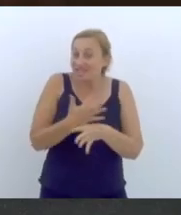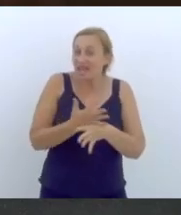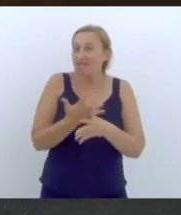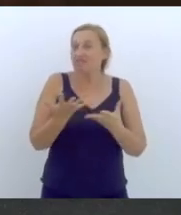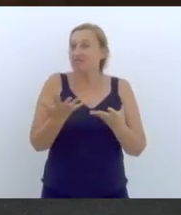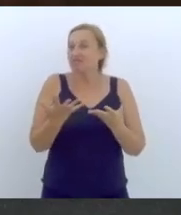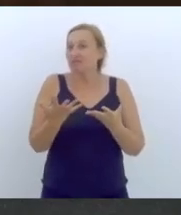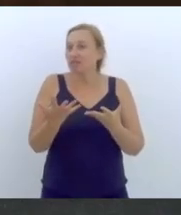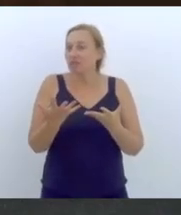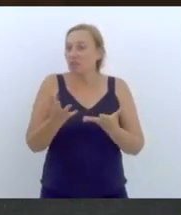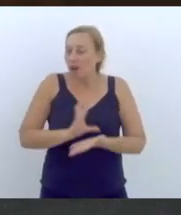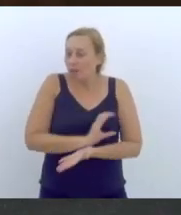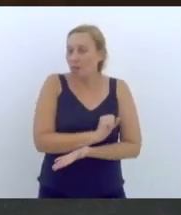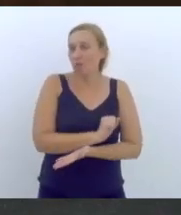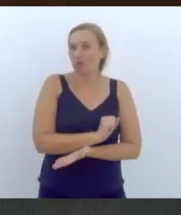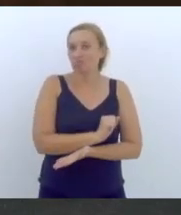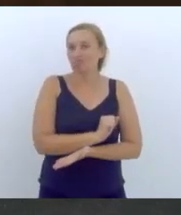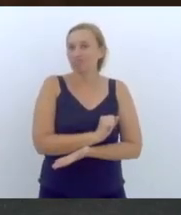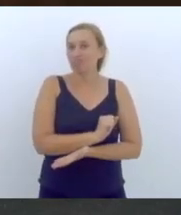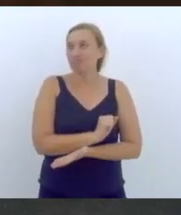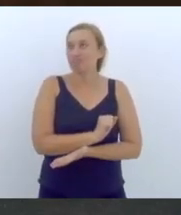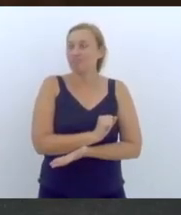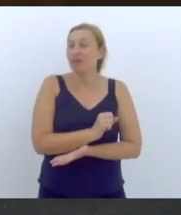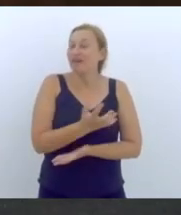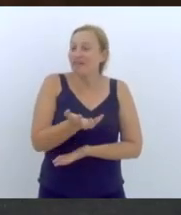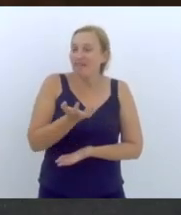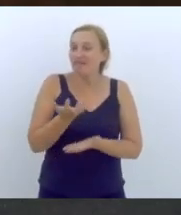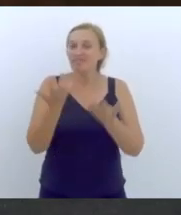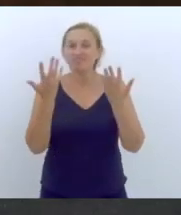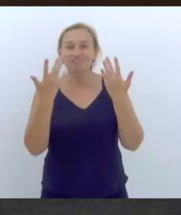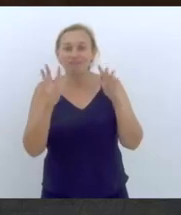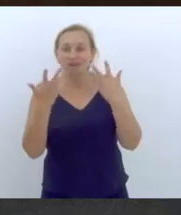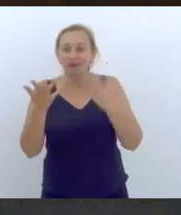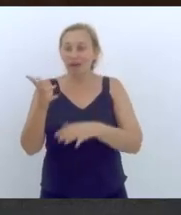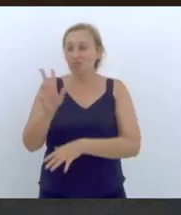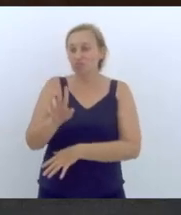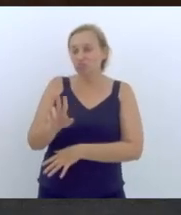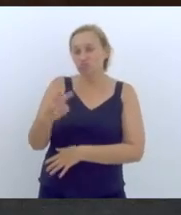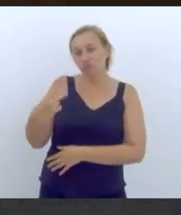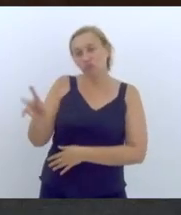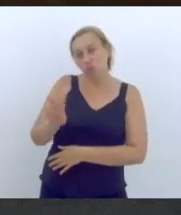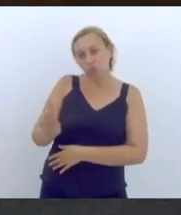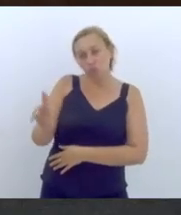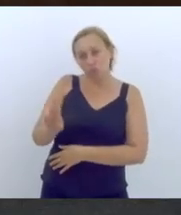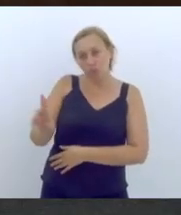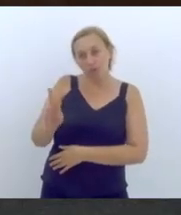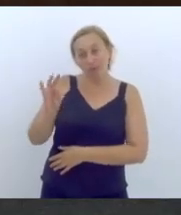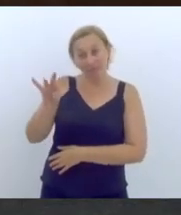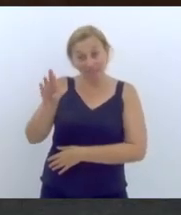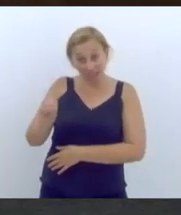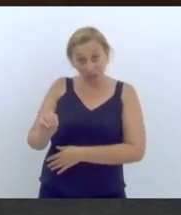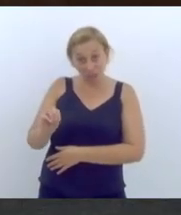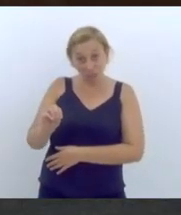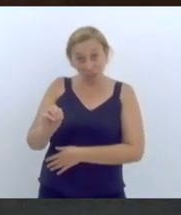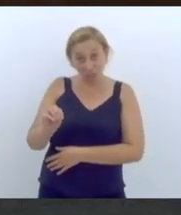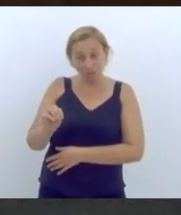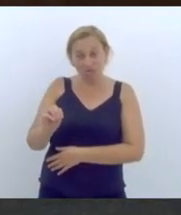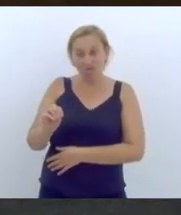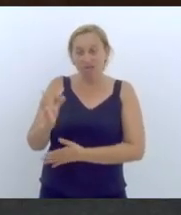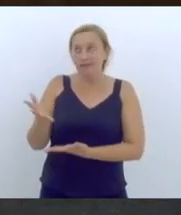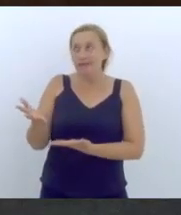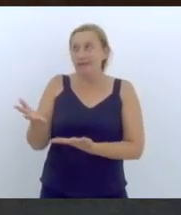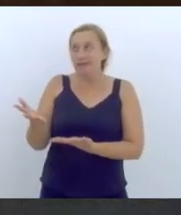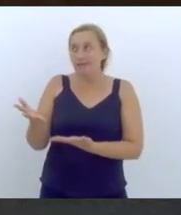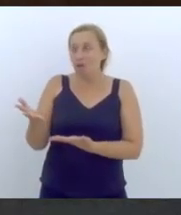muito, muito amor. Quero parabenizar em seu nome, deputado Bernardo Rossi, o deputado em que pese